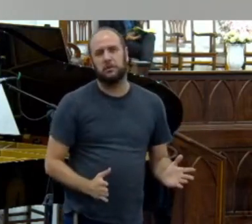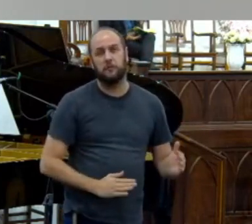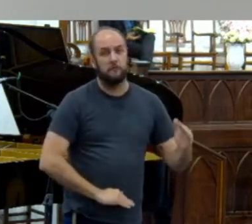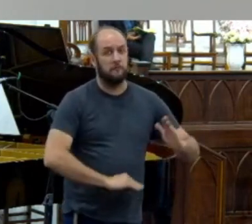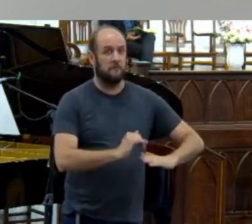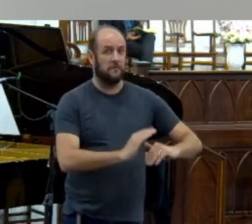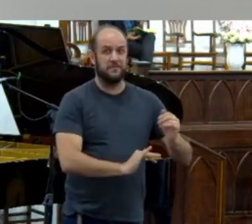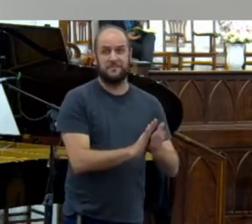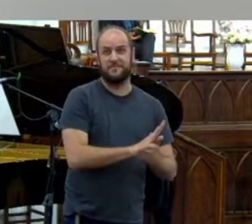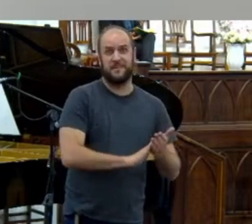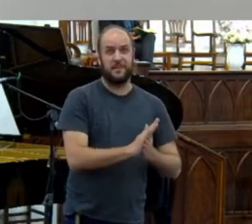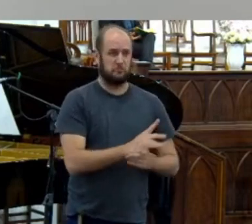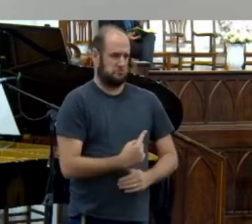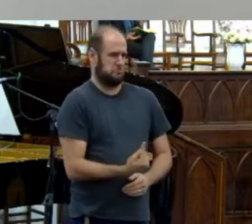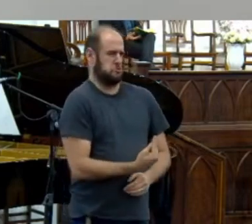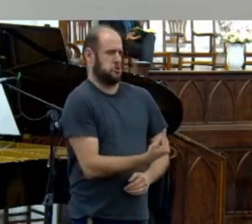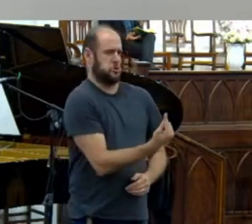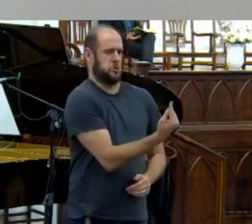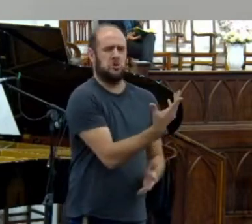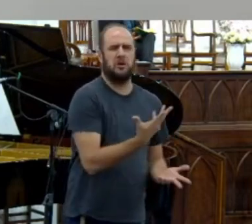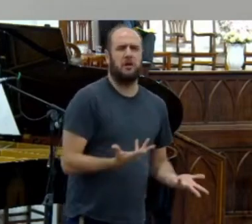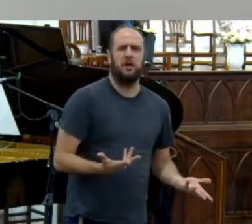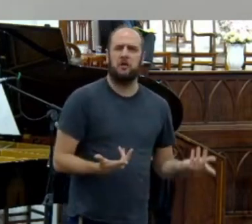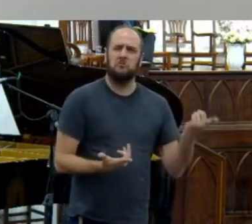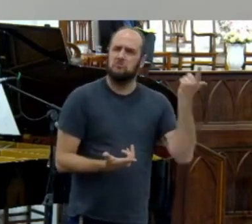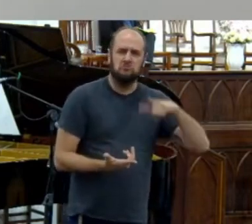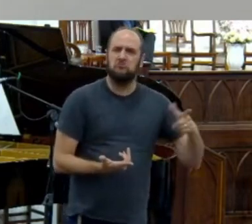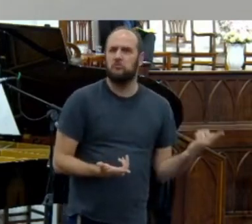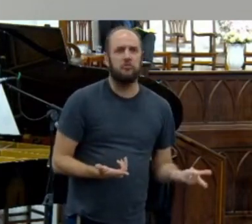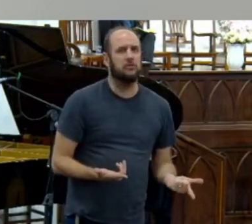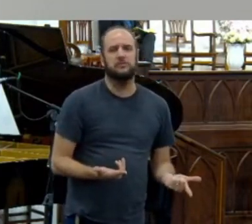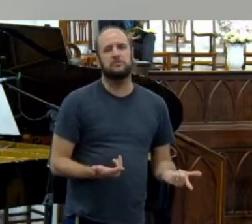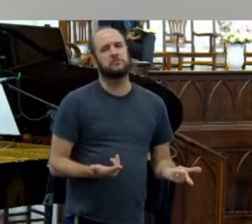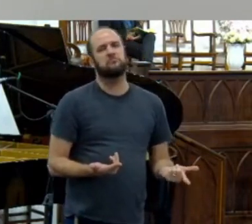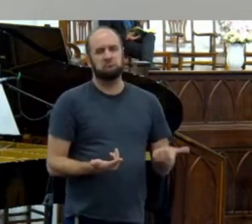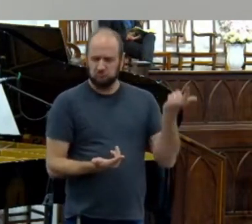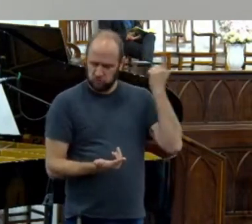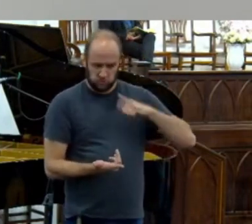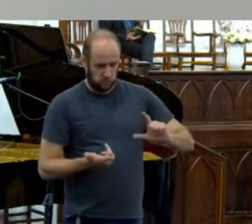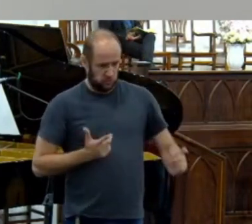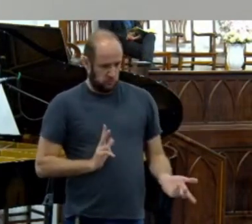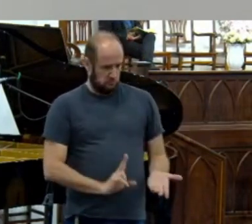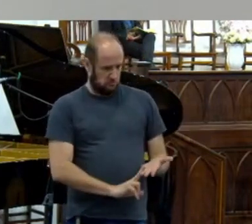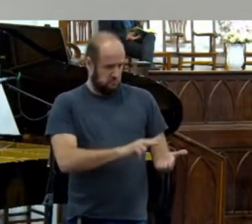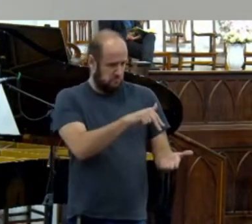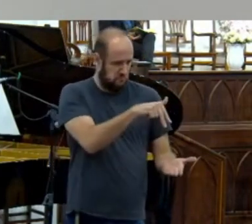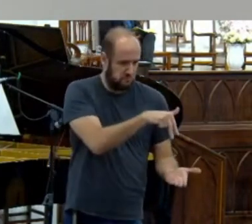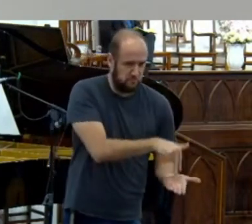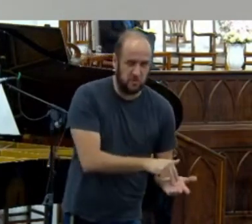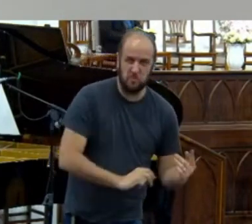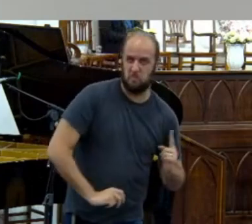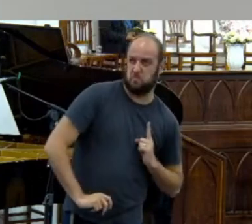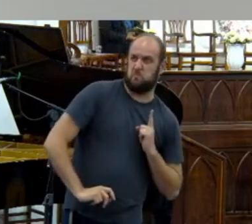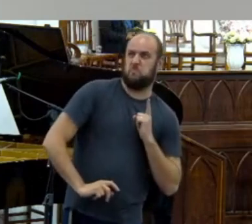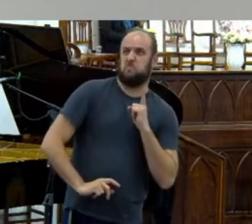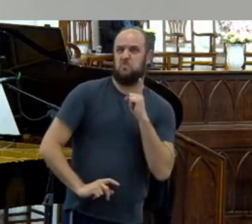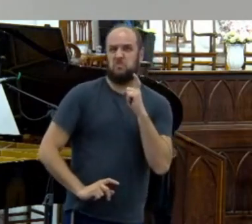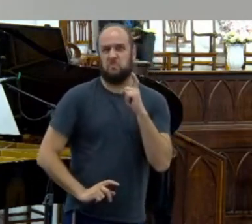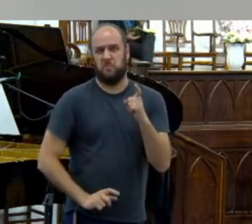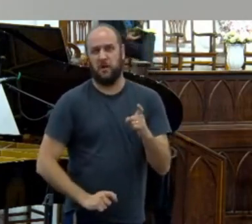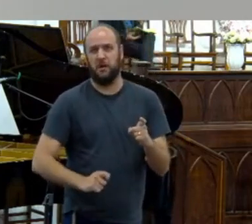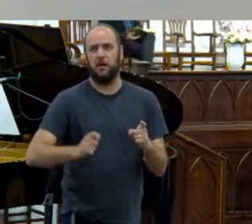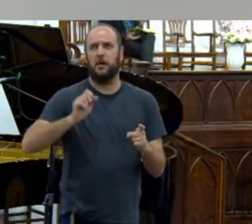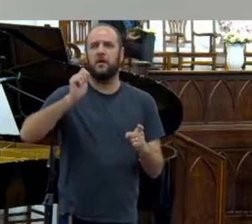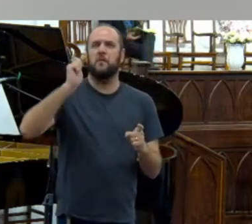nada por ti mesmo, se não és capaz de levantar um dedo sem a